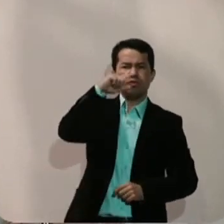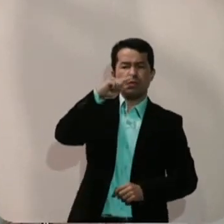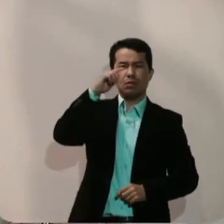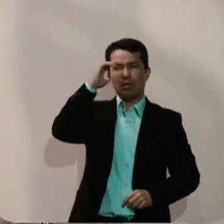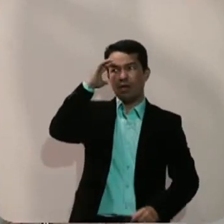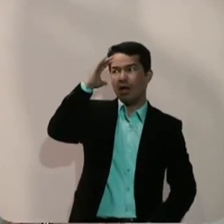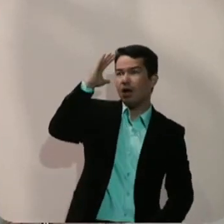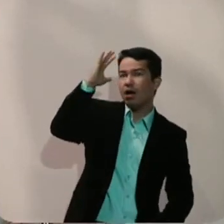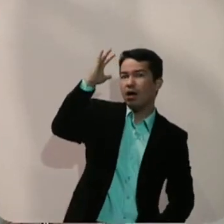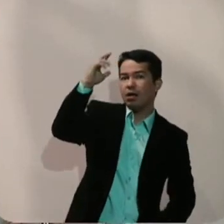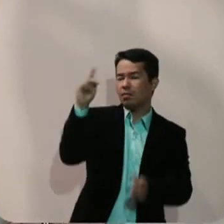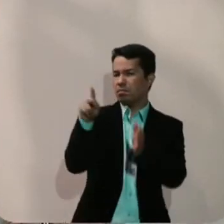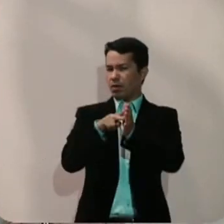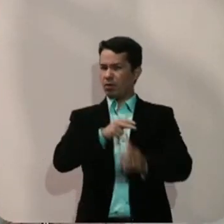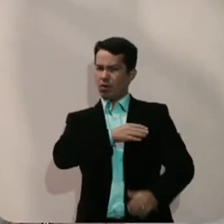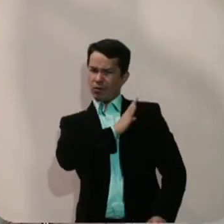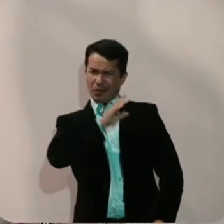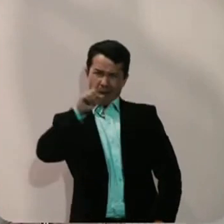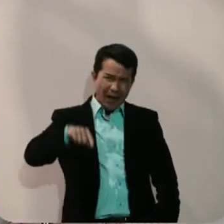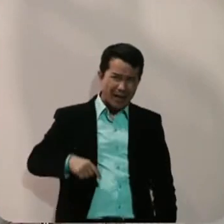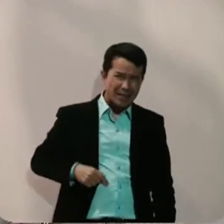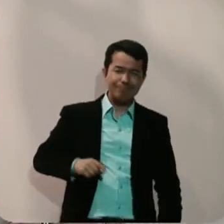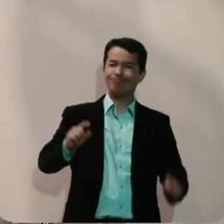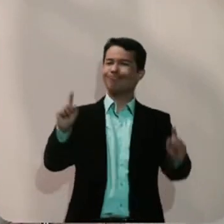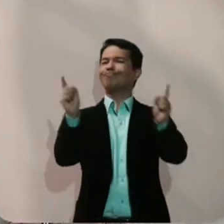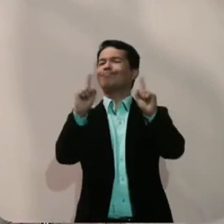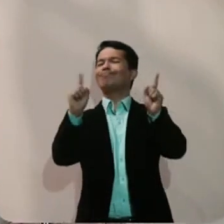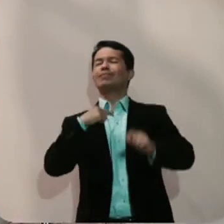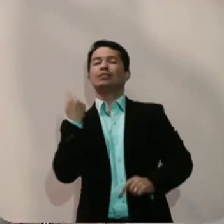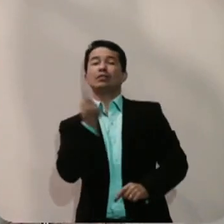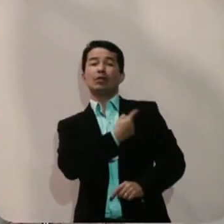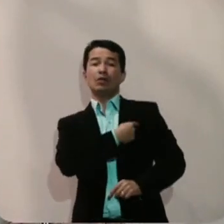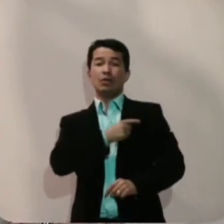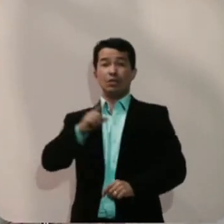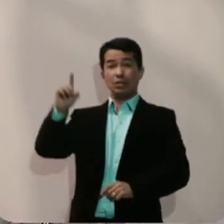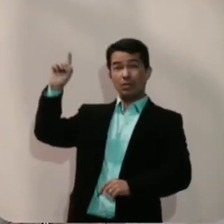a voz do Espírito Santo que toca a nossa alma.